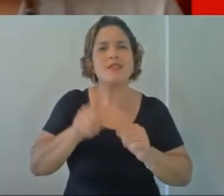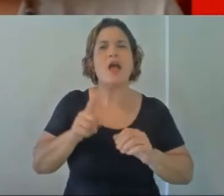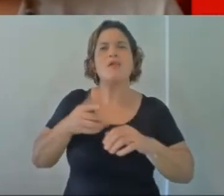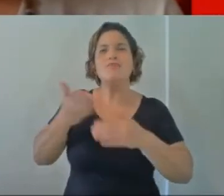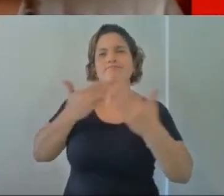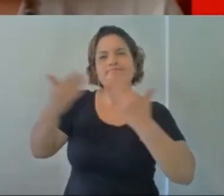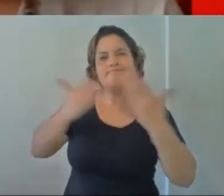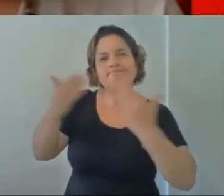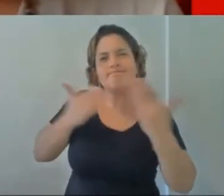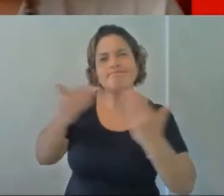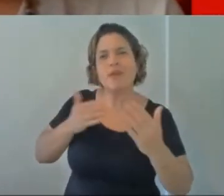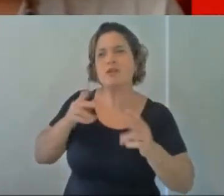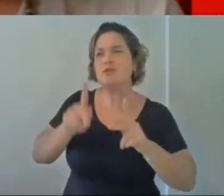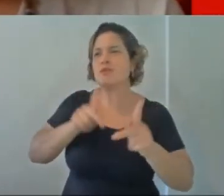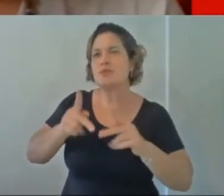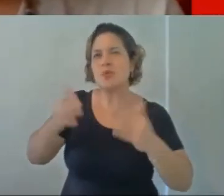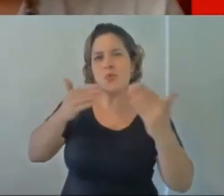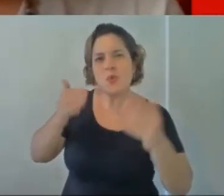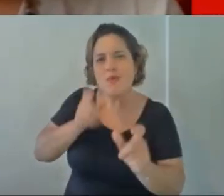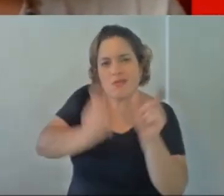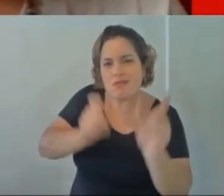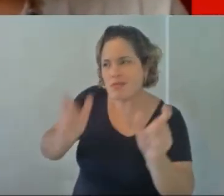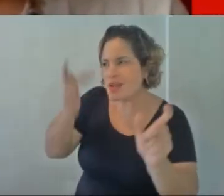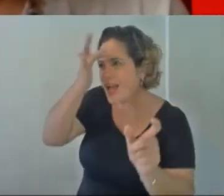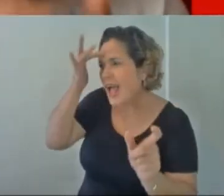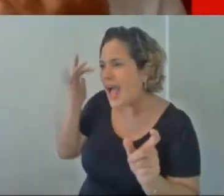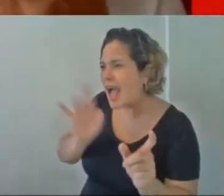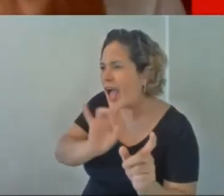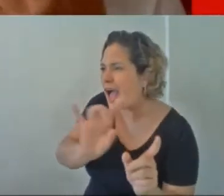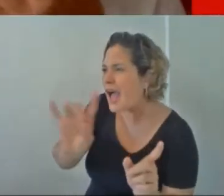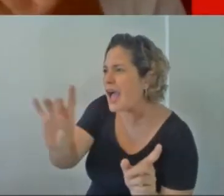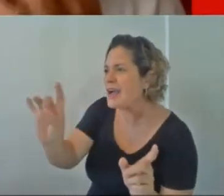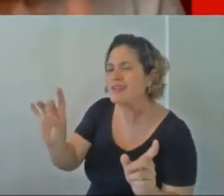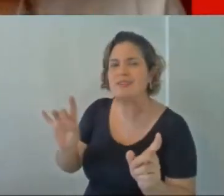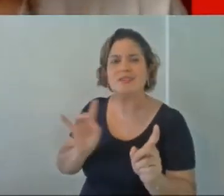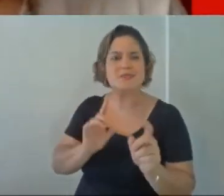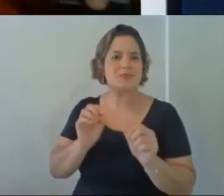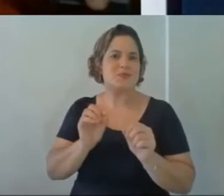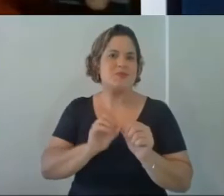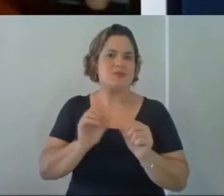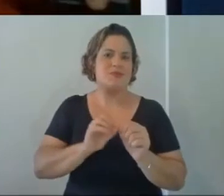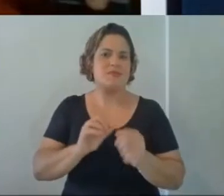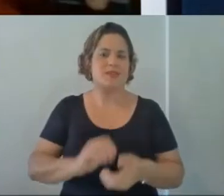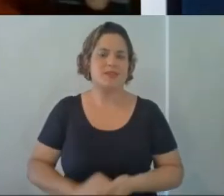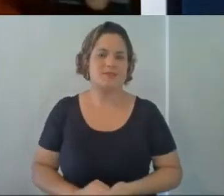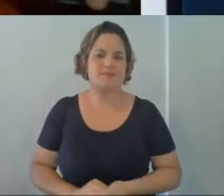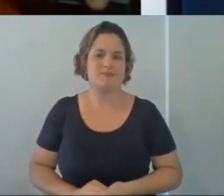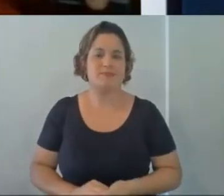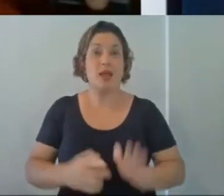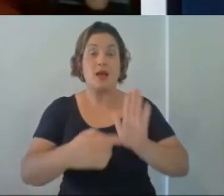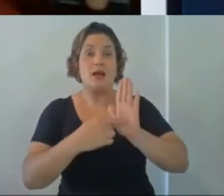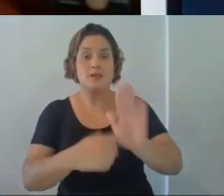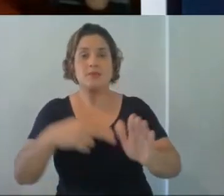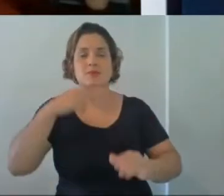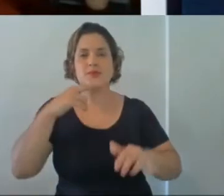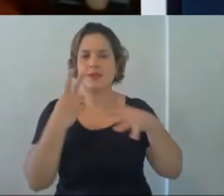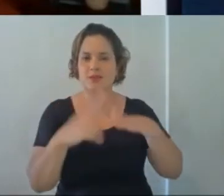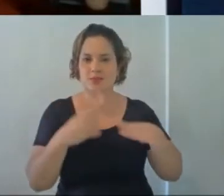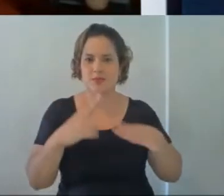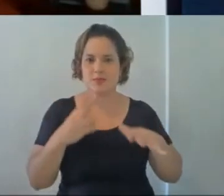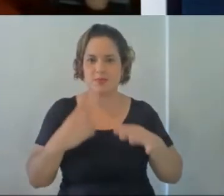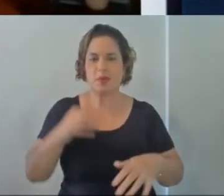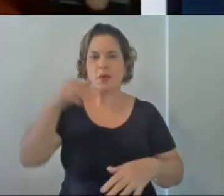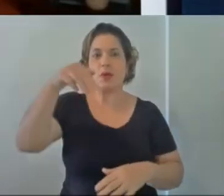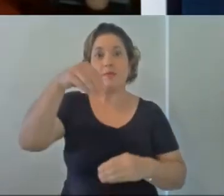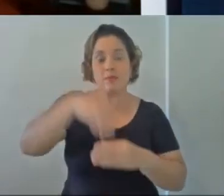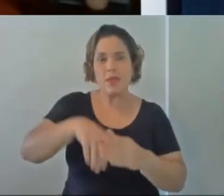com o público, mais do que qualquer coisa, a nossa presença dentro destes lugares. A exposição Netos de Macunaíma no